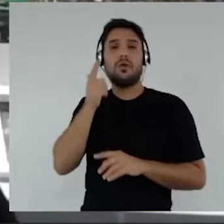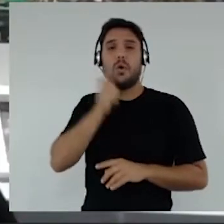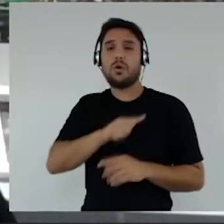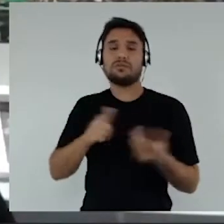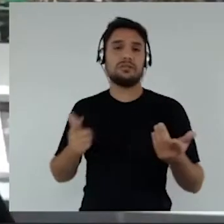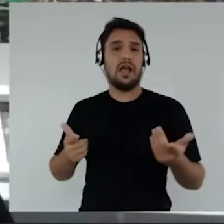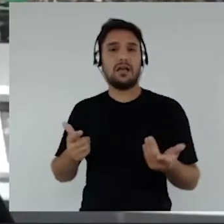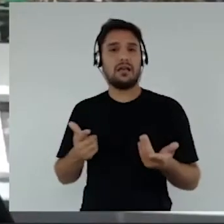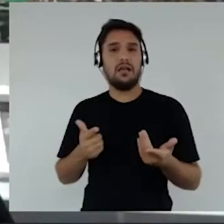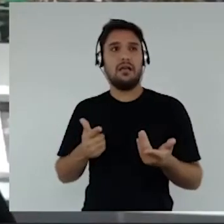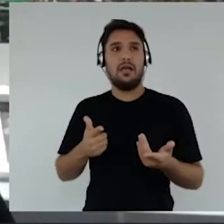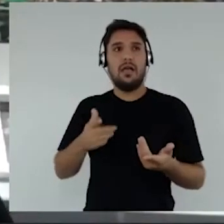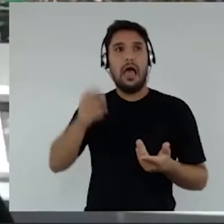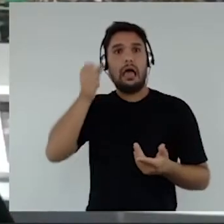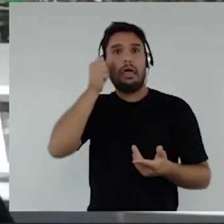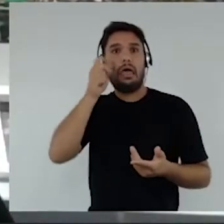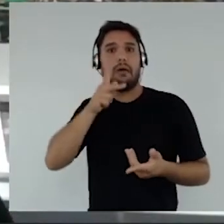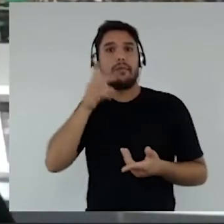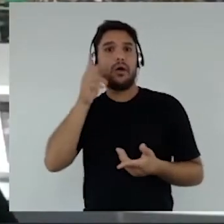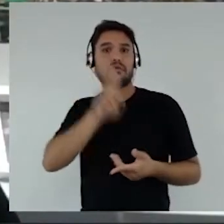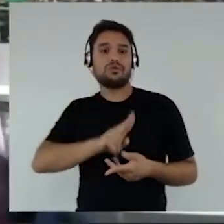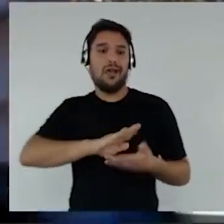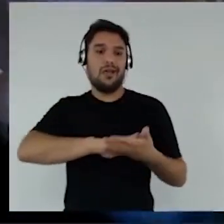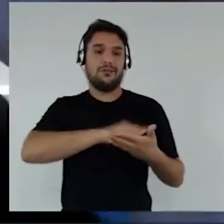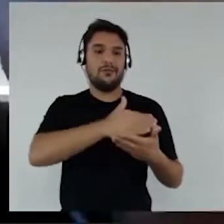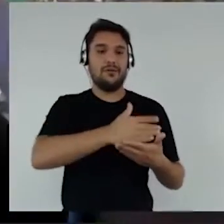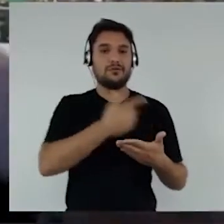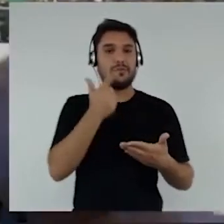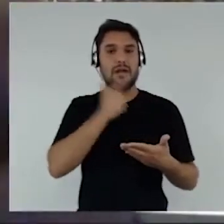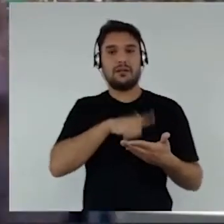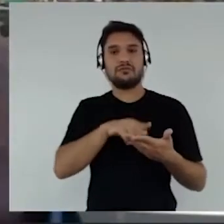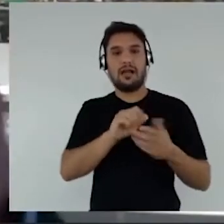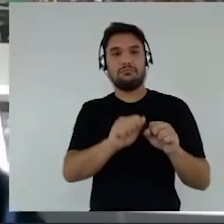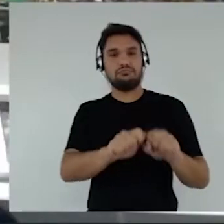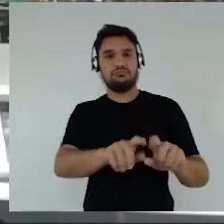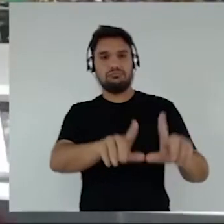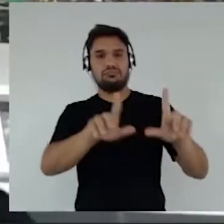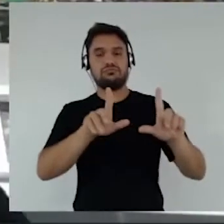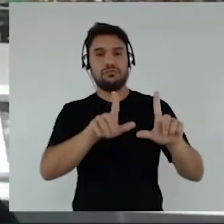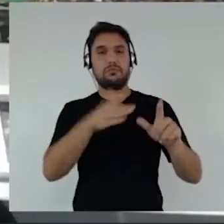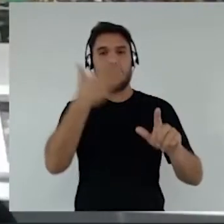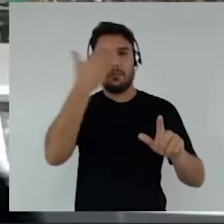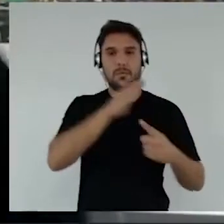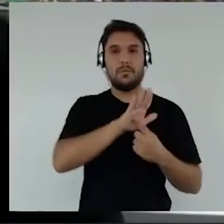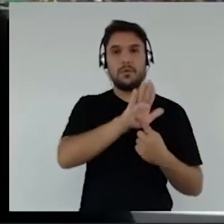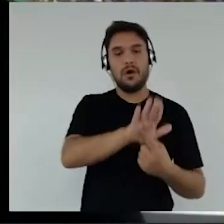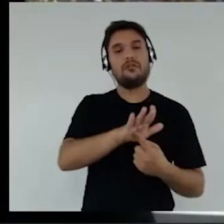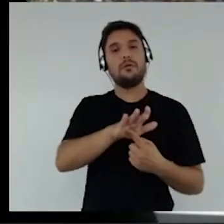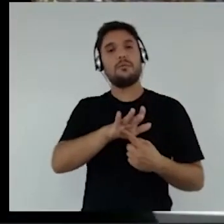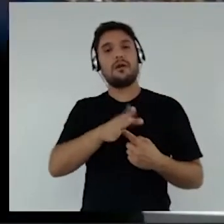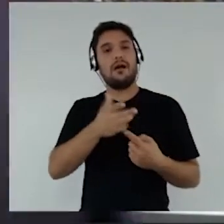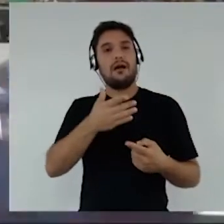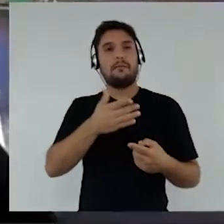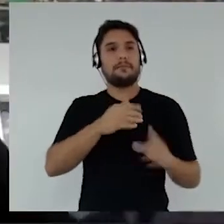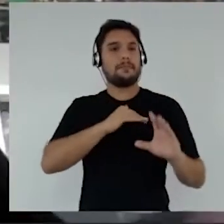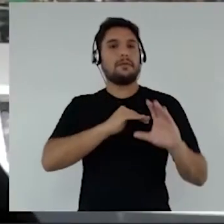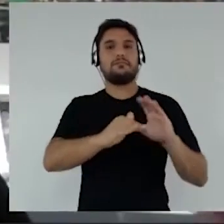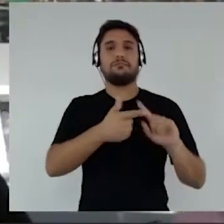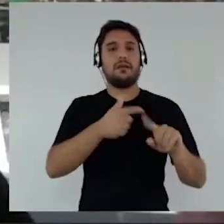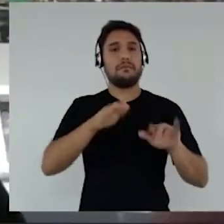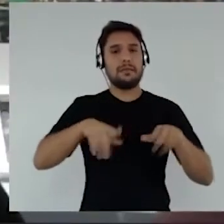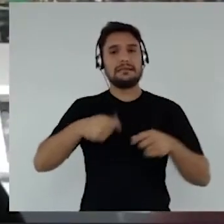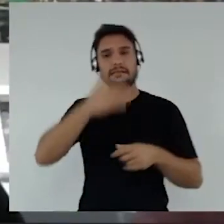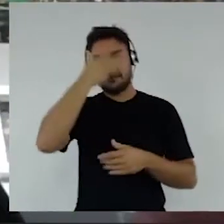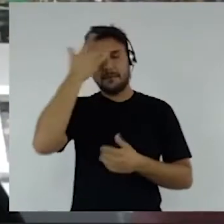ele não tem a perspicácia para manusear um computador, para compartilhar uma tela, para mostrar uma prova, para apresentar o auto. Ele precisaria